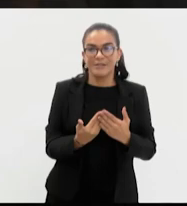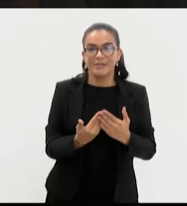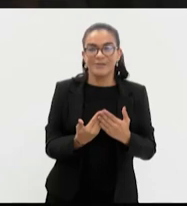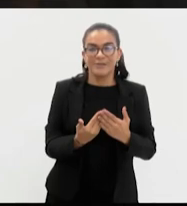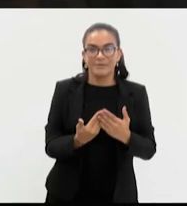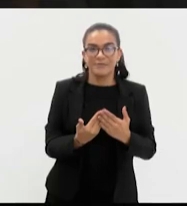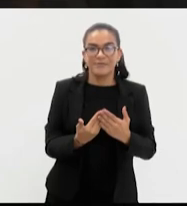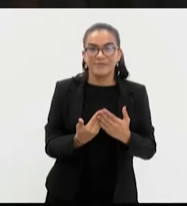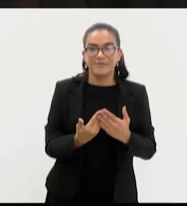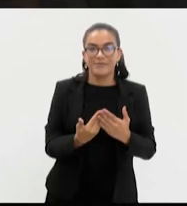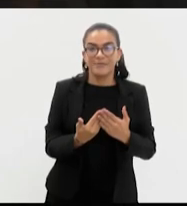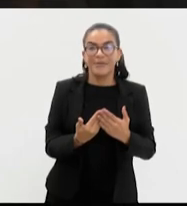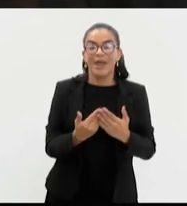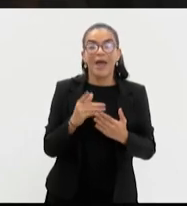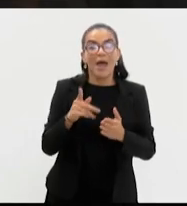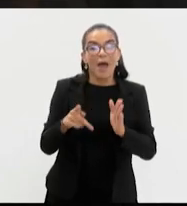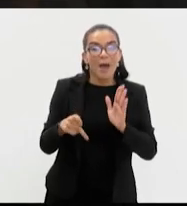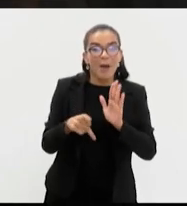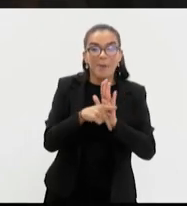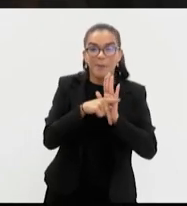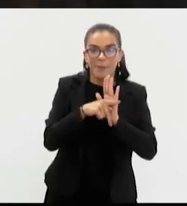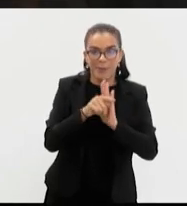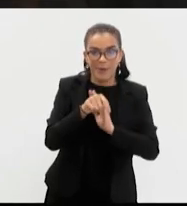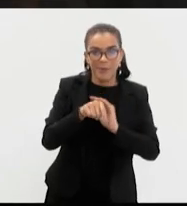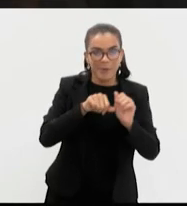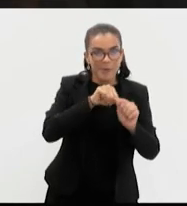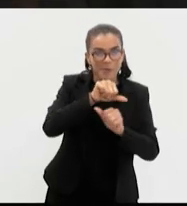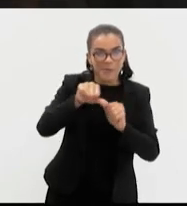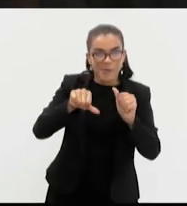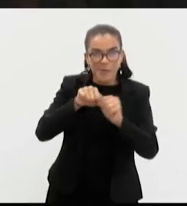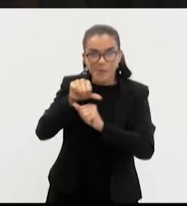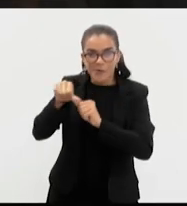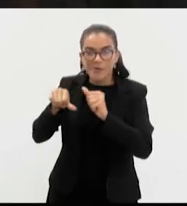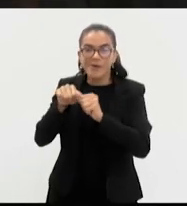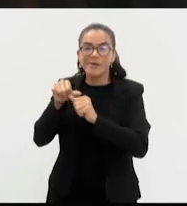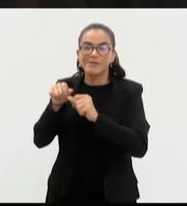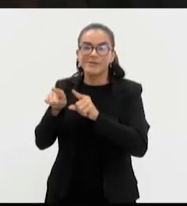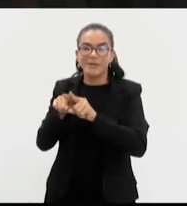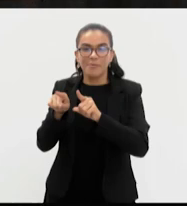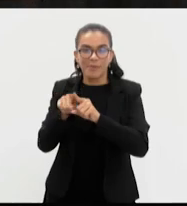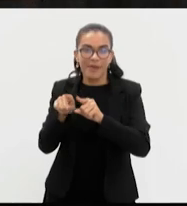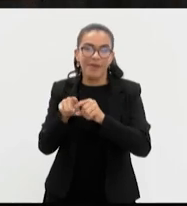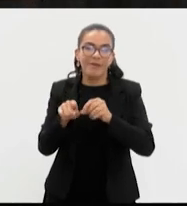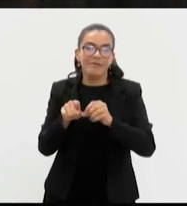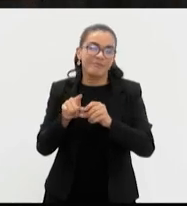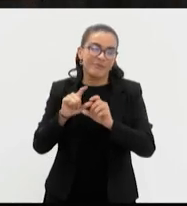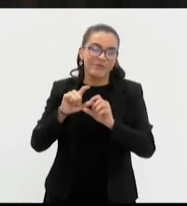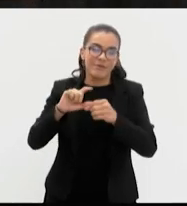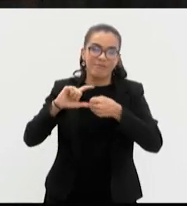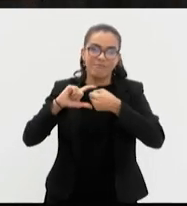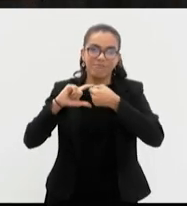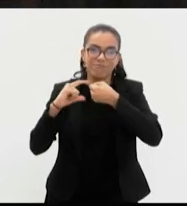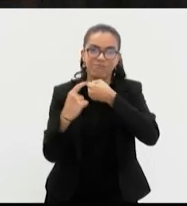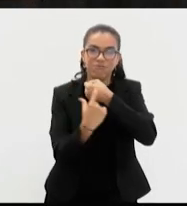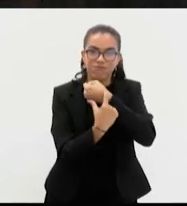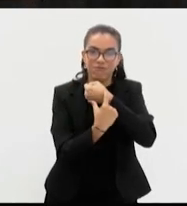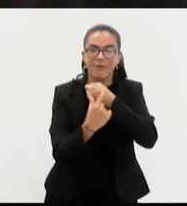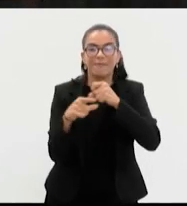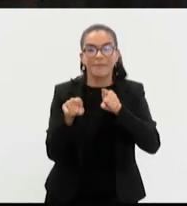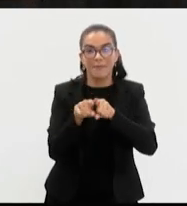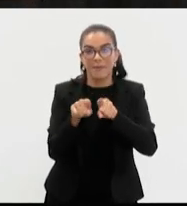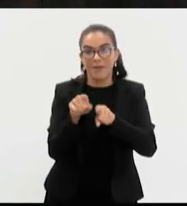escolas a própria mudança de rotulagem também aconteceu em 2023